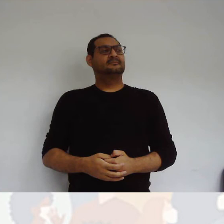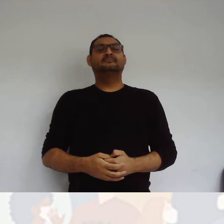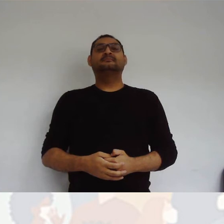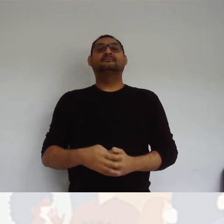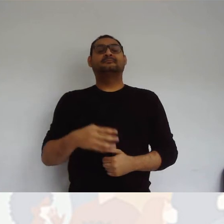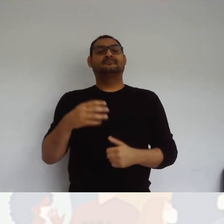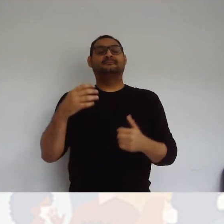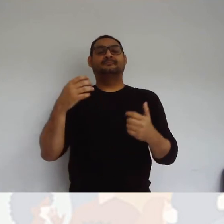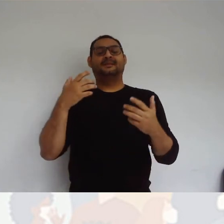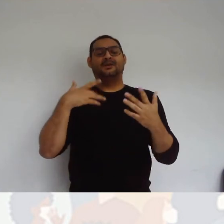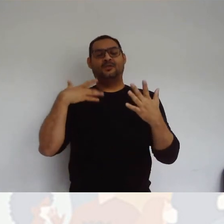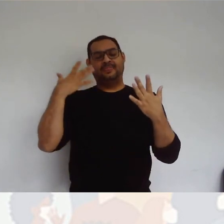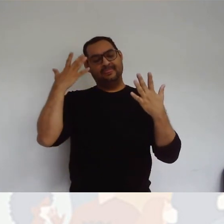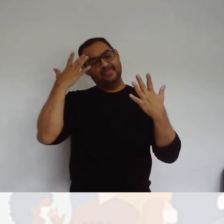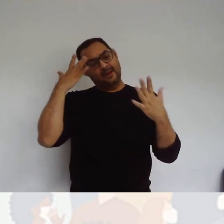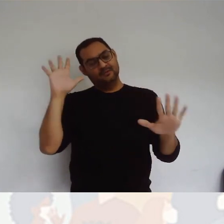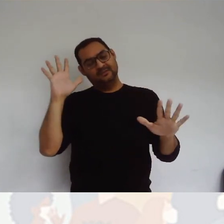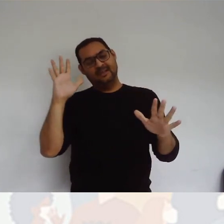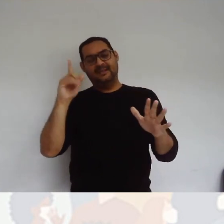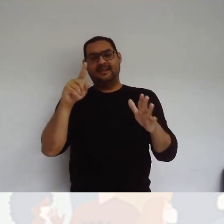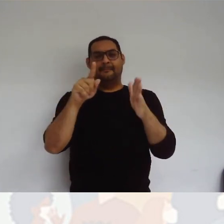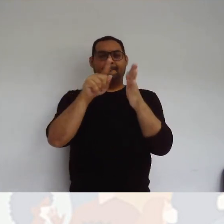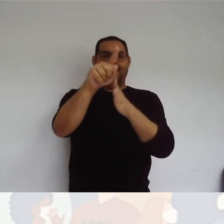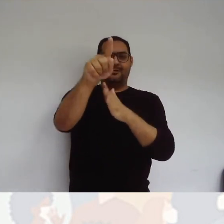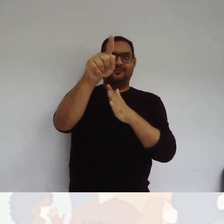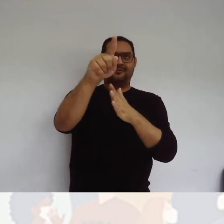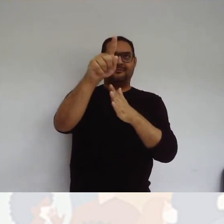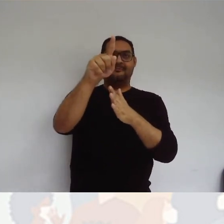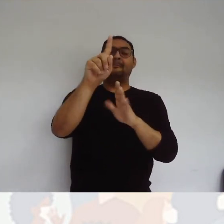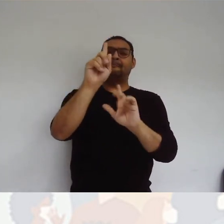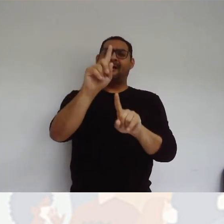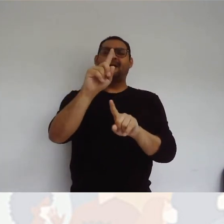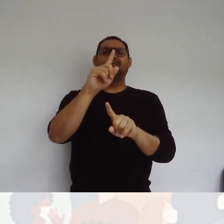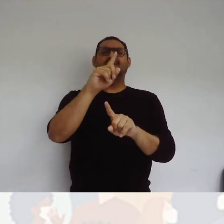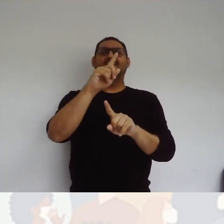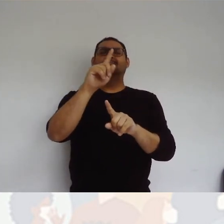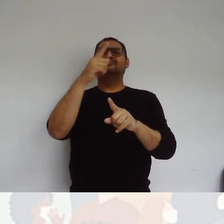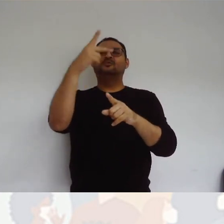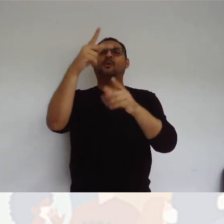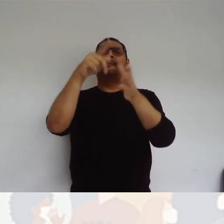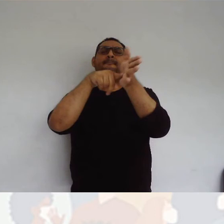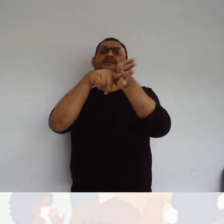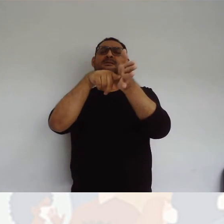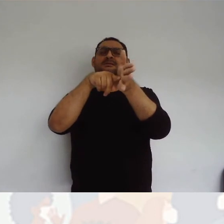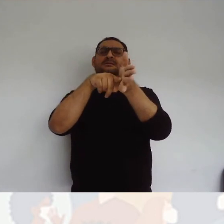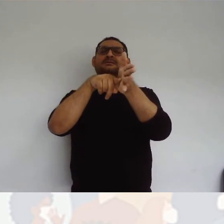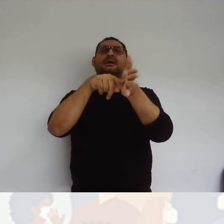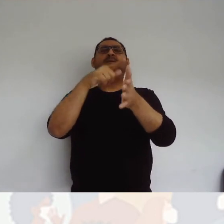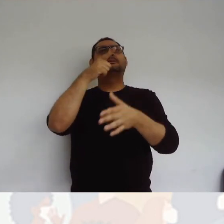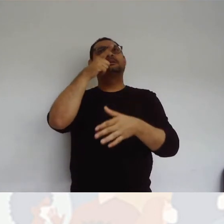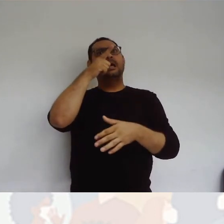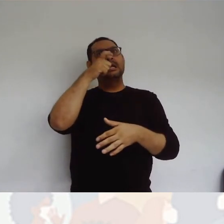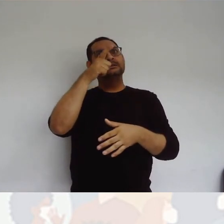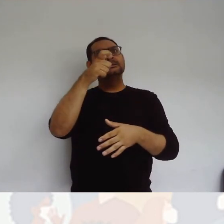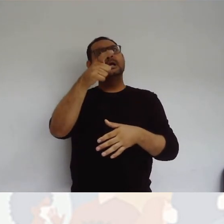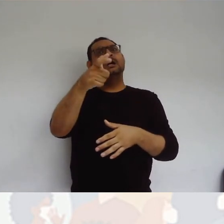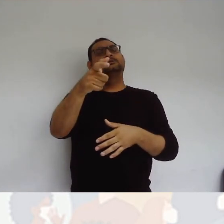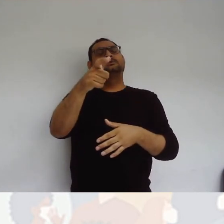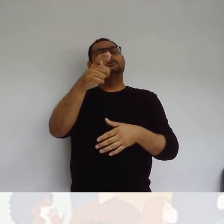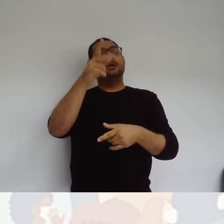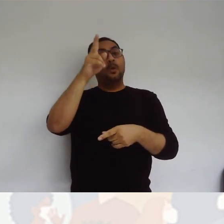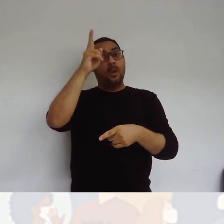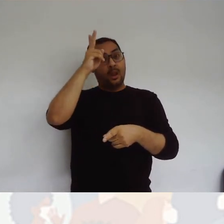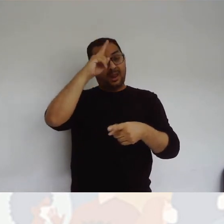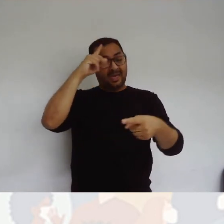Eu não sei se seria bem uma pergunta, mas eu achei tão interessante essa pesquisa, professor, que me fez voltar no